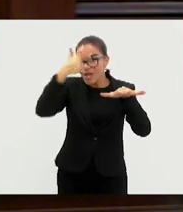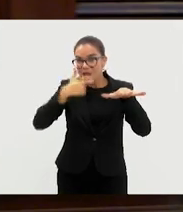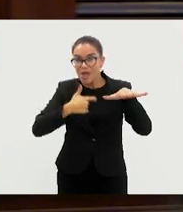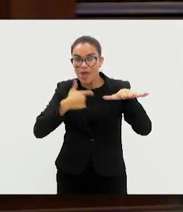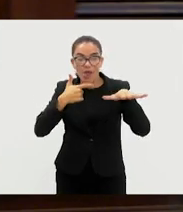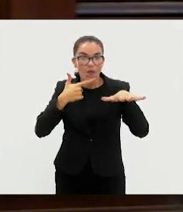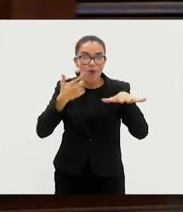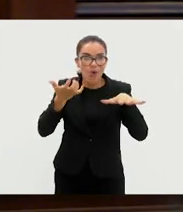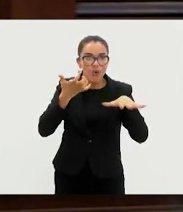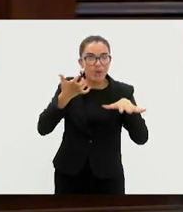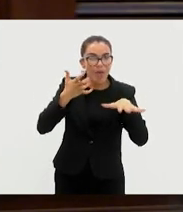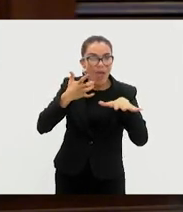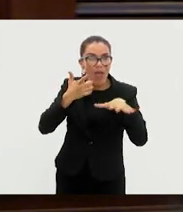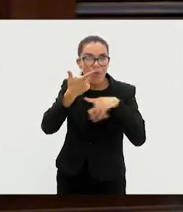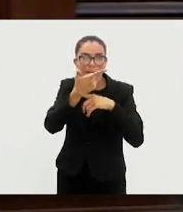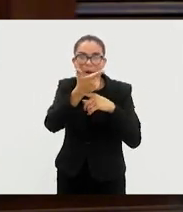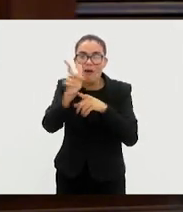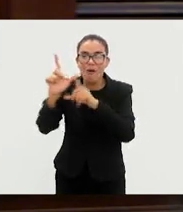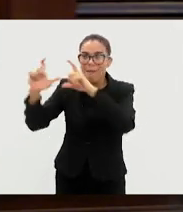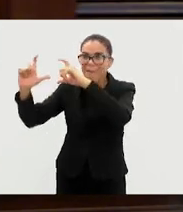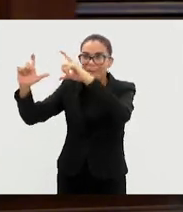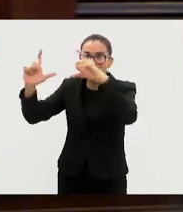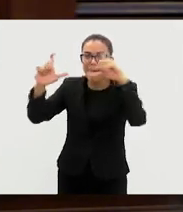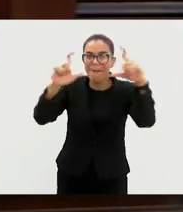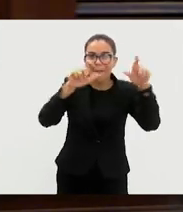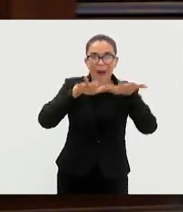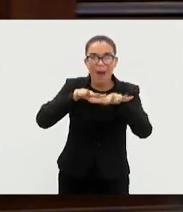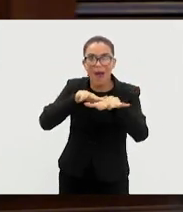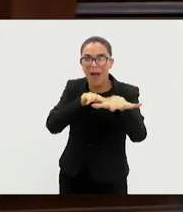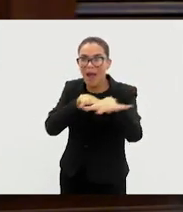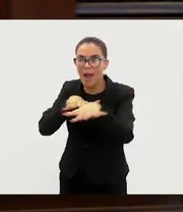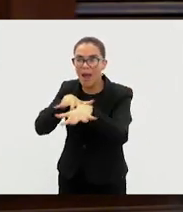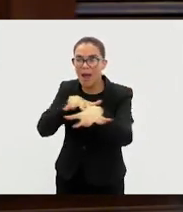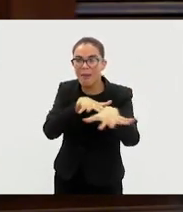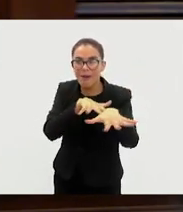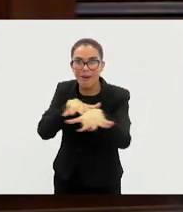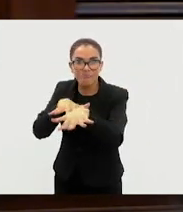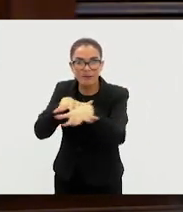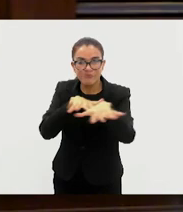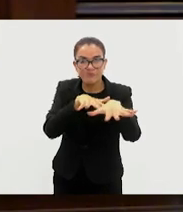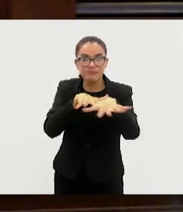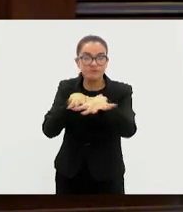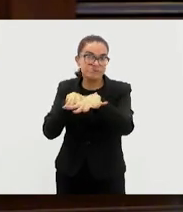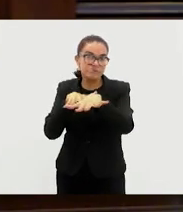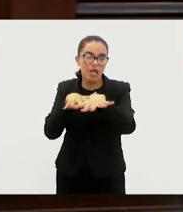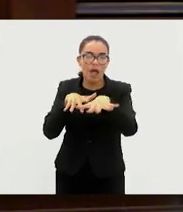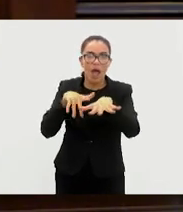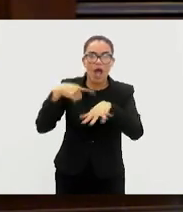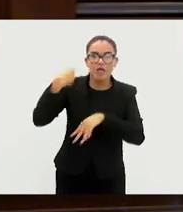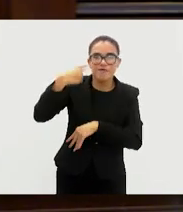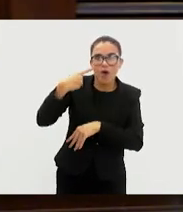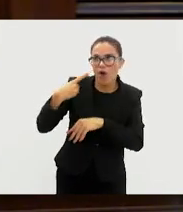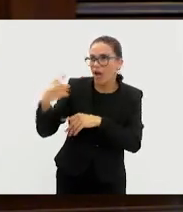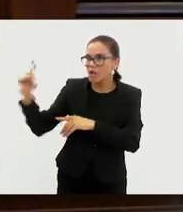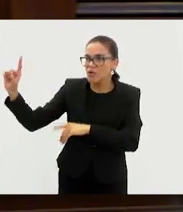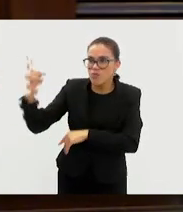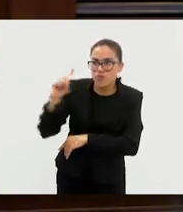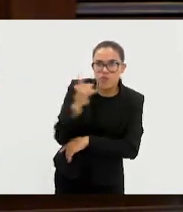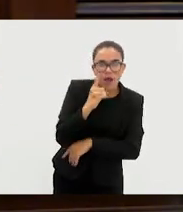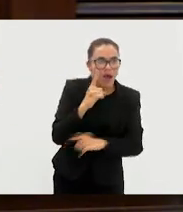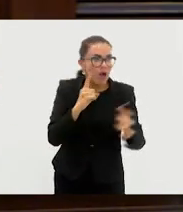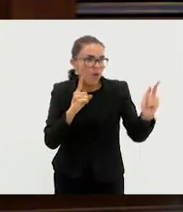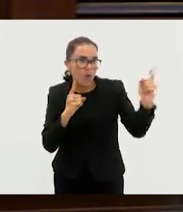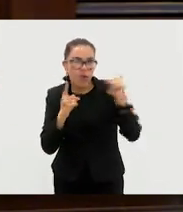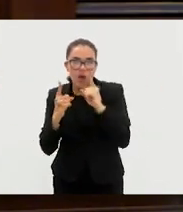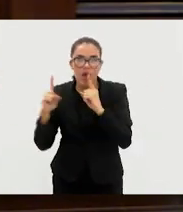cobrir a manifestação e não posso. E liga, o advogado apareceu, blá, blá, o sujeito vai